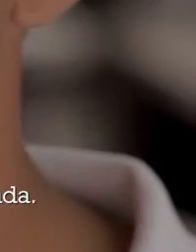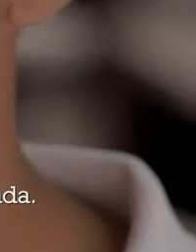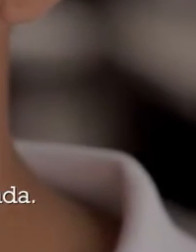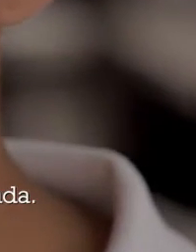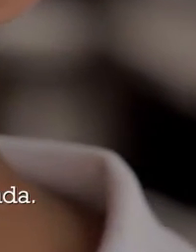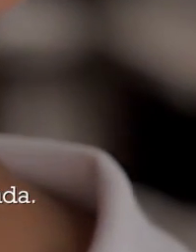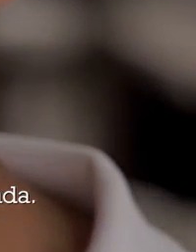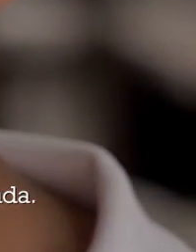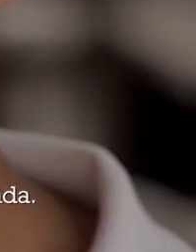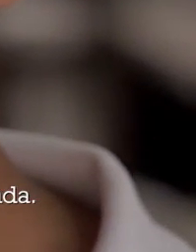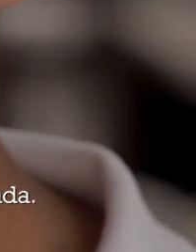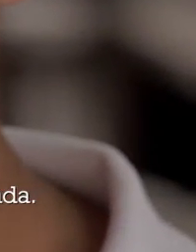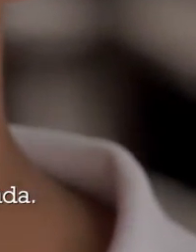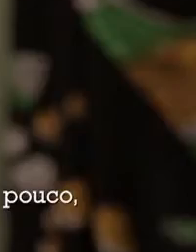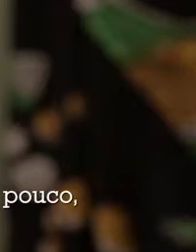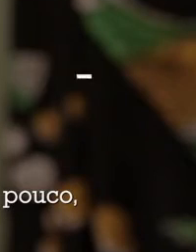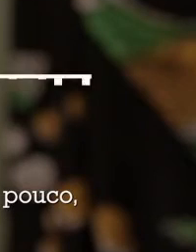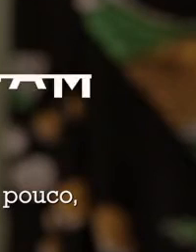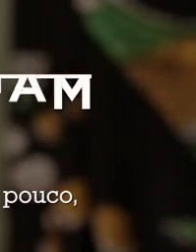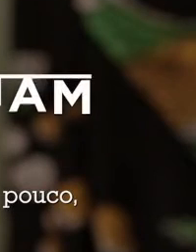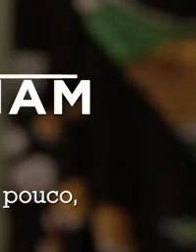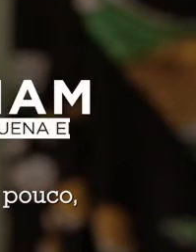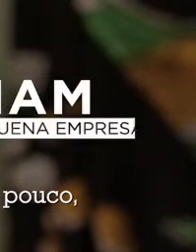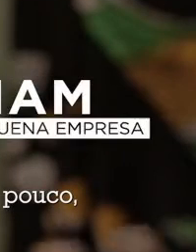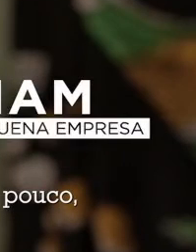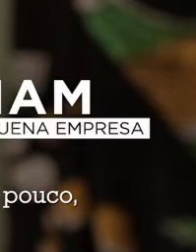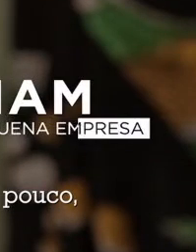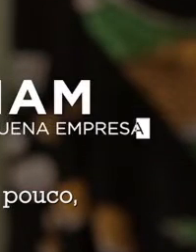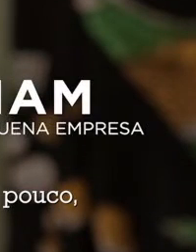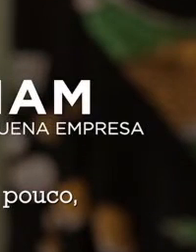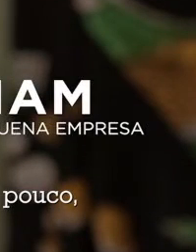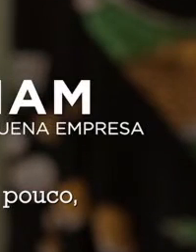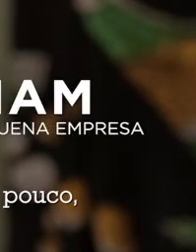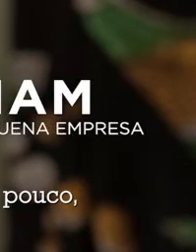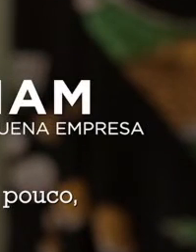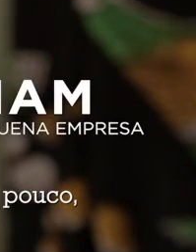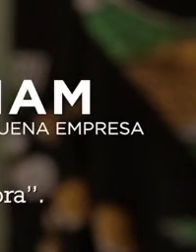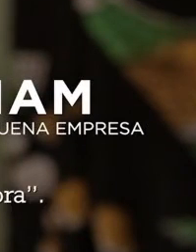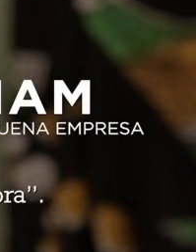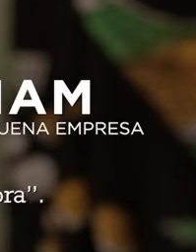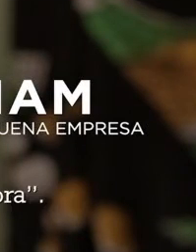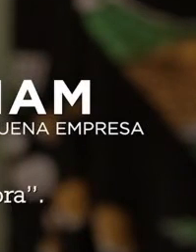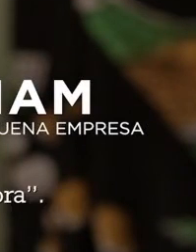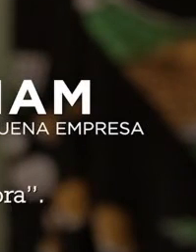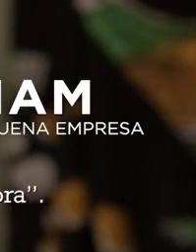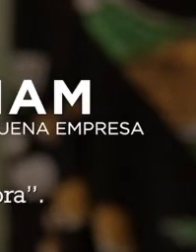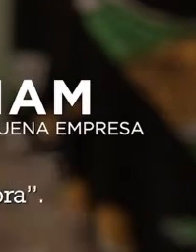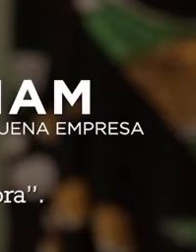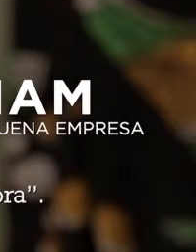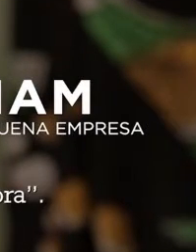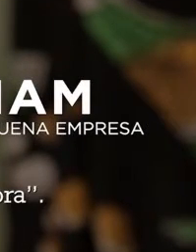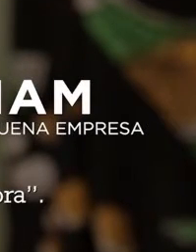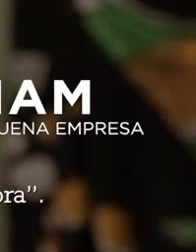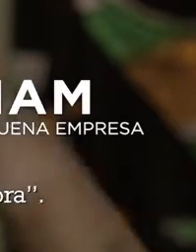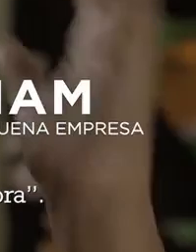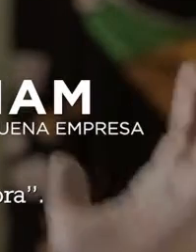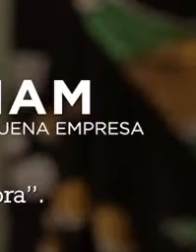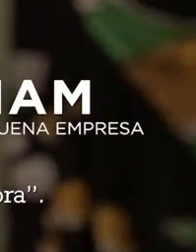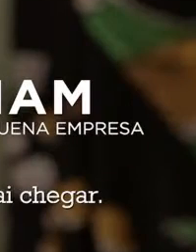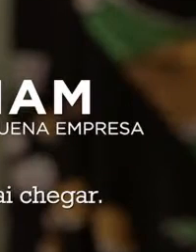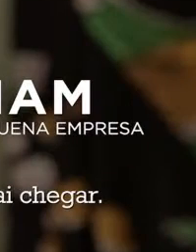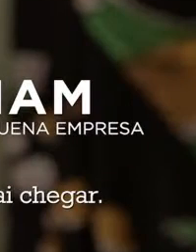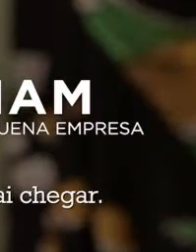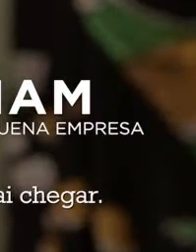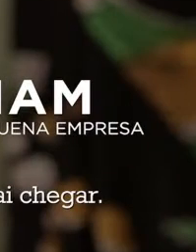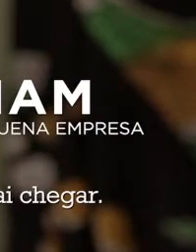com certeza, a gente ainda vai crescer muito ainda. Então, hoje é microempreendedor individual, daqui é microempresa, pequena empresa e vamos